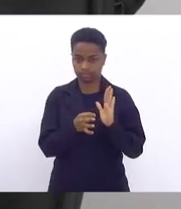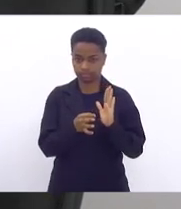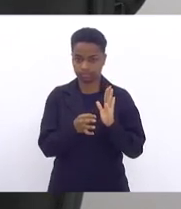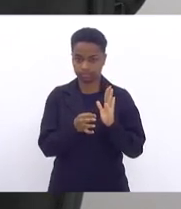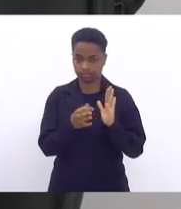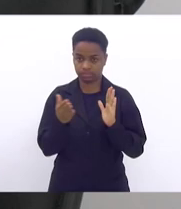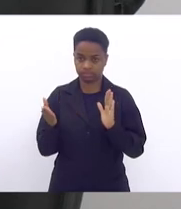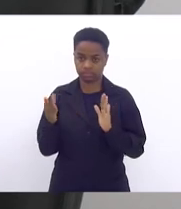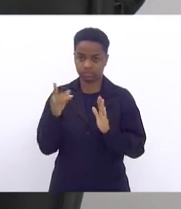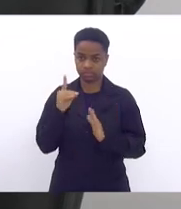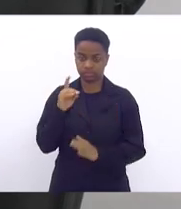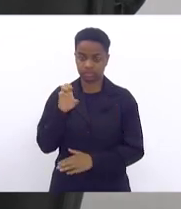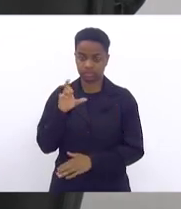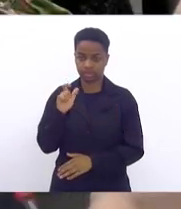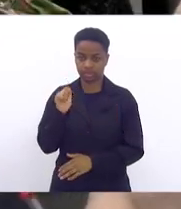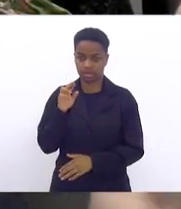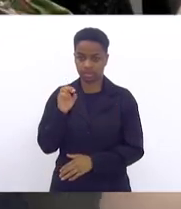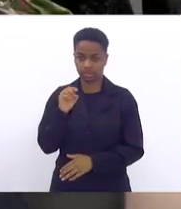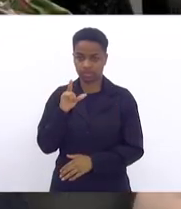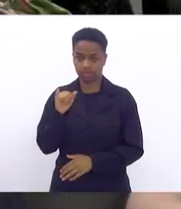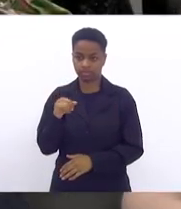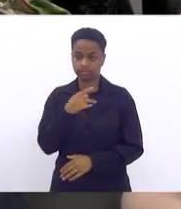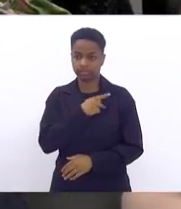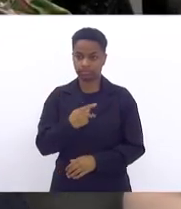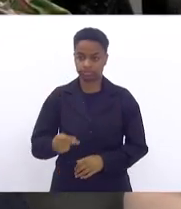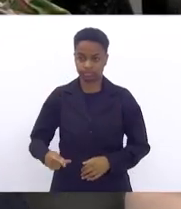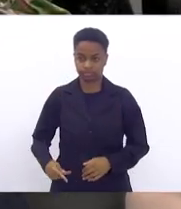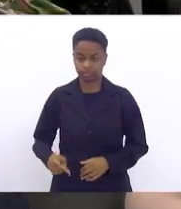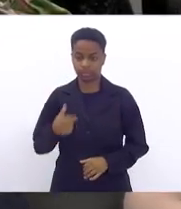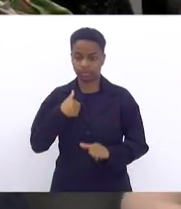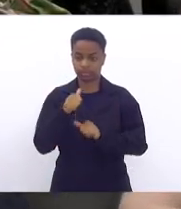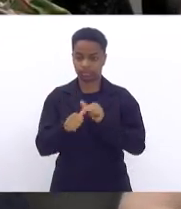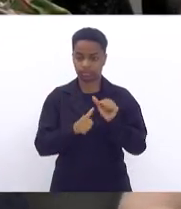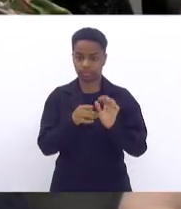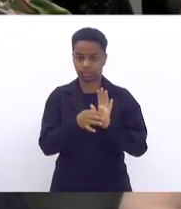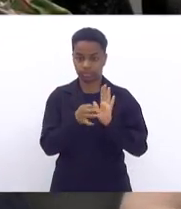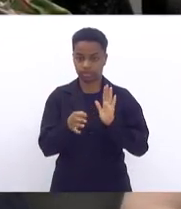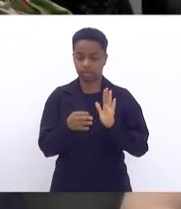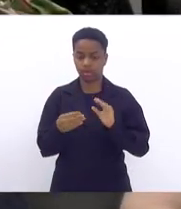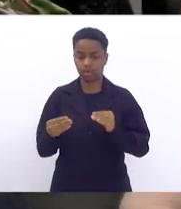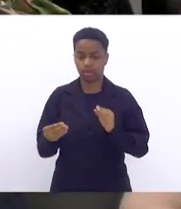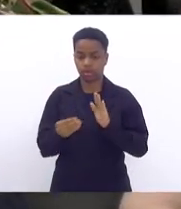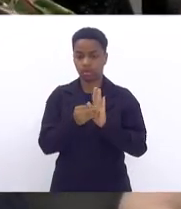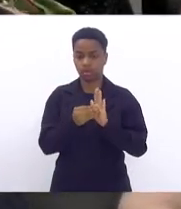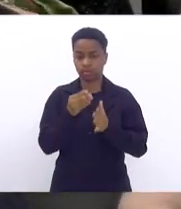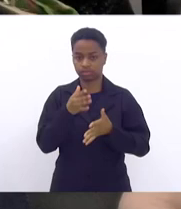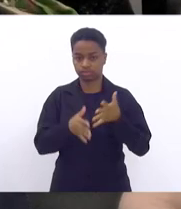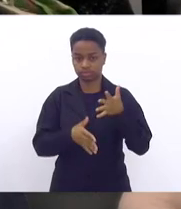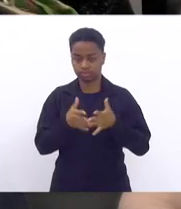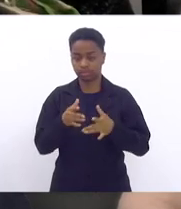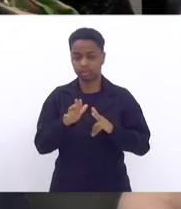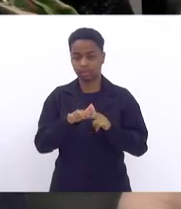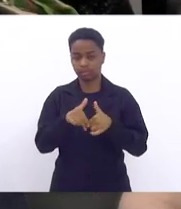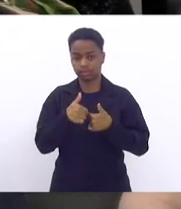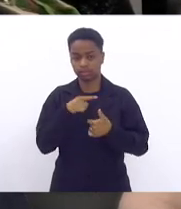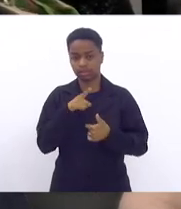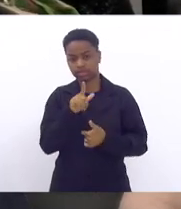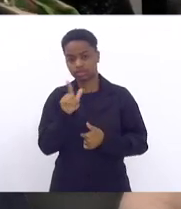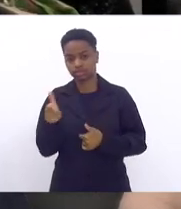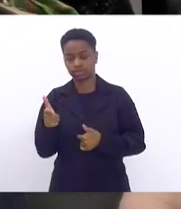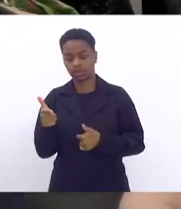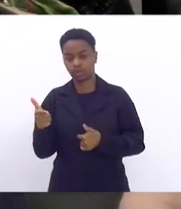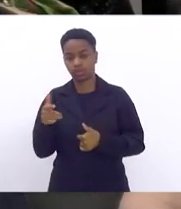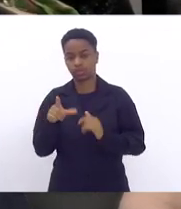Para parecer, deputado Guilherme Delaroli. Senhor presidente, se eu vou mudar meu parecer, vou dar uma prejudicabilidade em razão de já ter uma